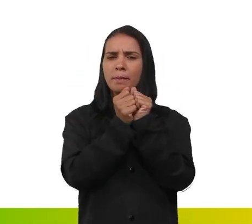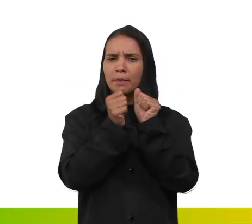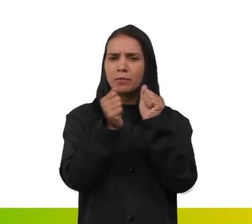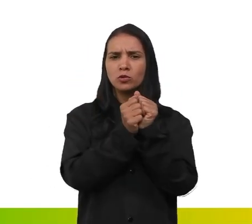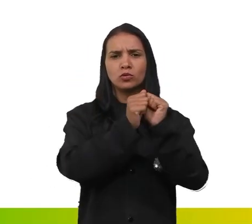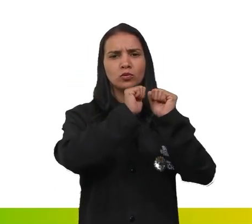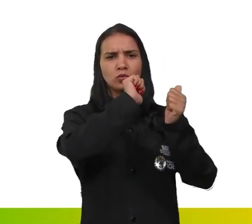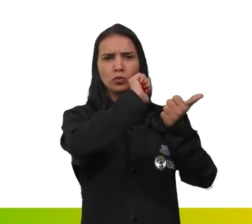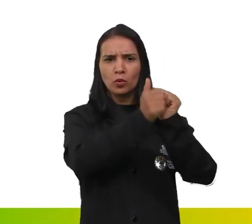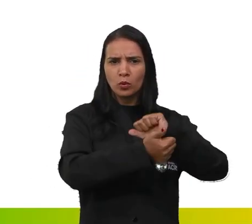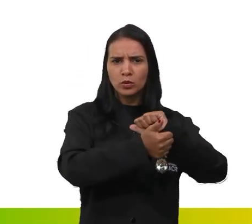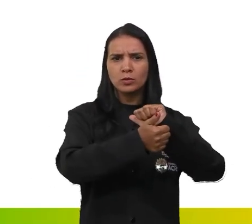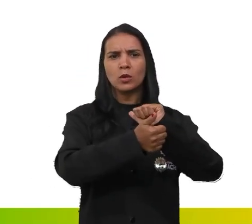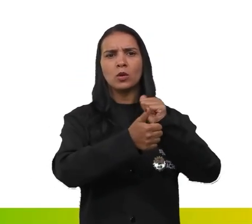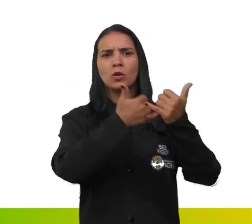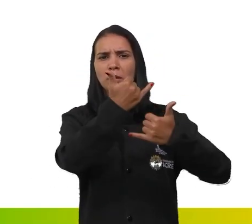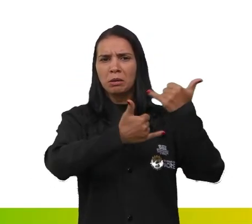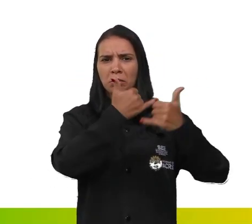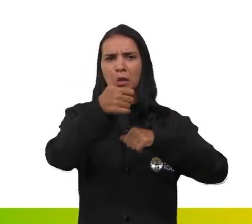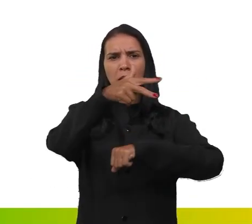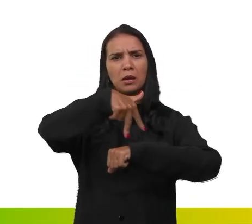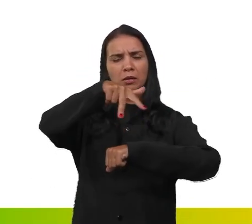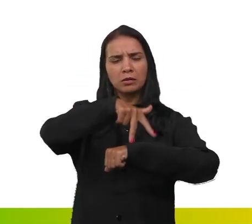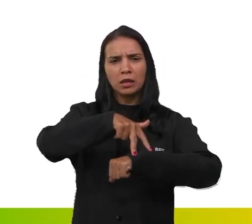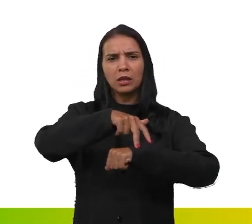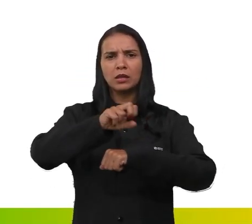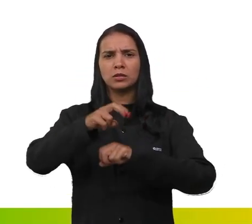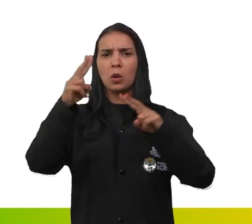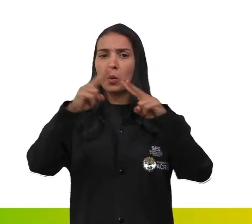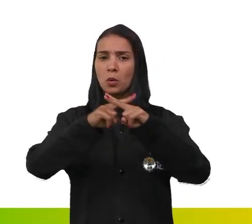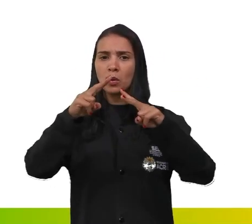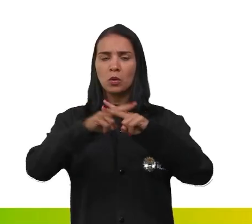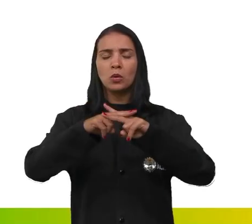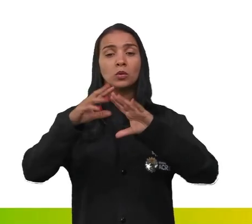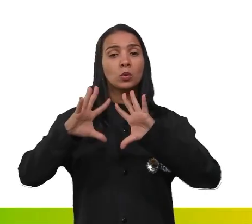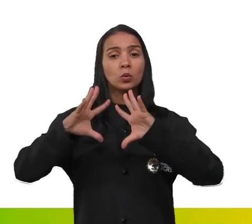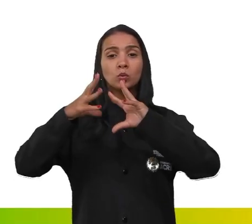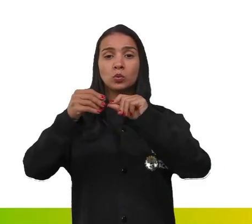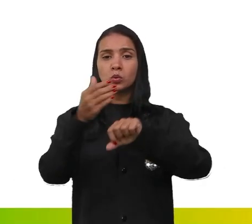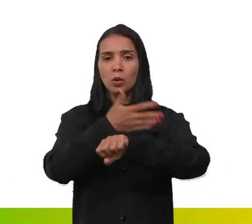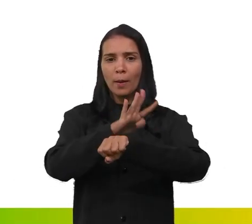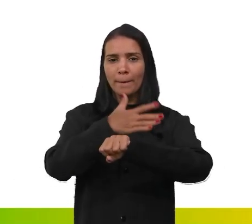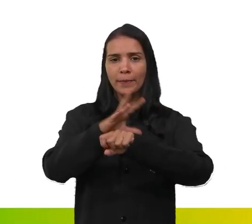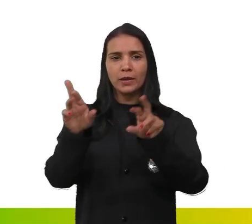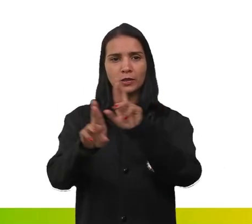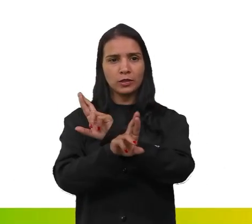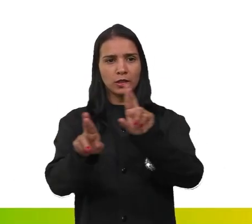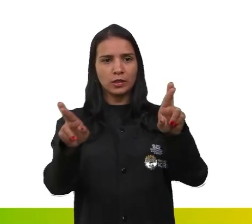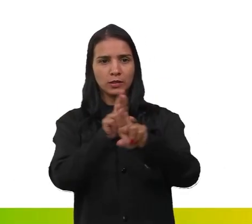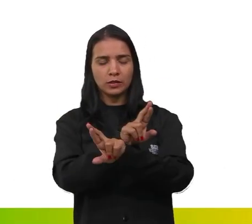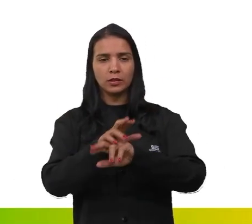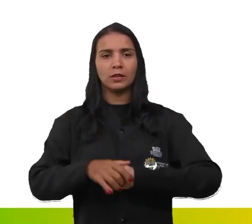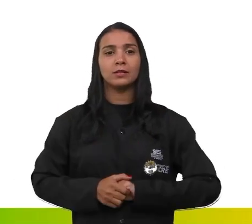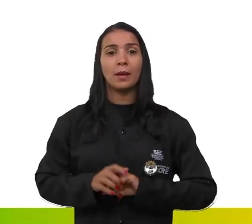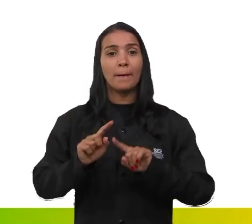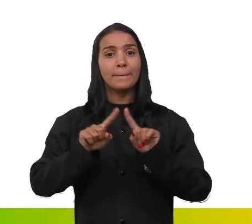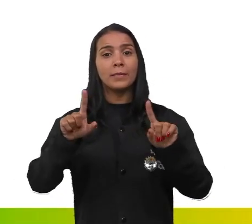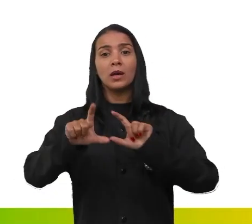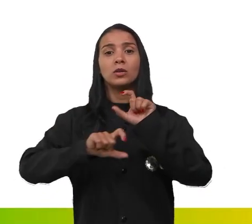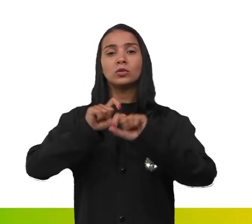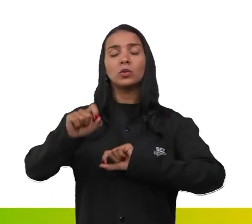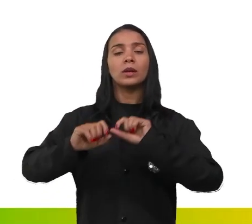os jogos, as lutas, as práticas, enfim, todos relacionados à questão do bem-estar. O protagonismo e a cidadania vem da onde?